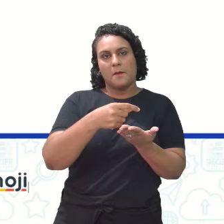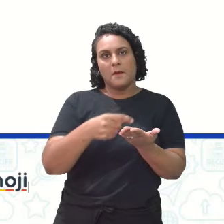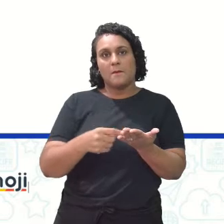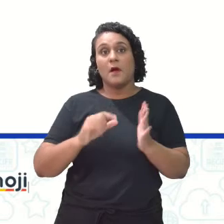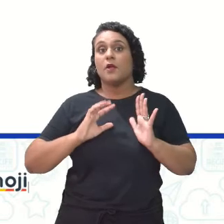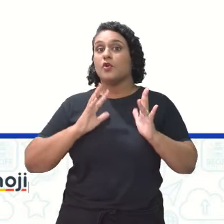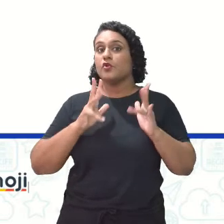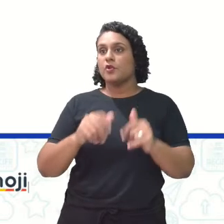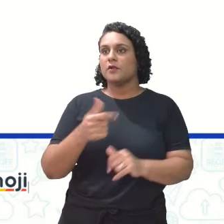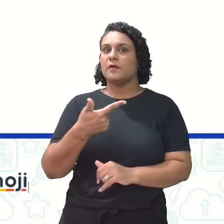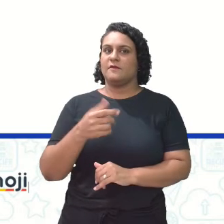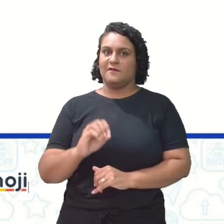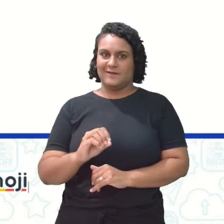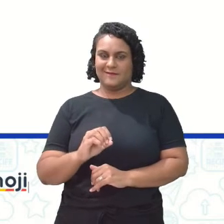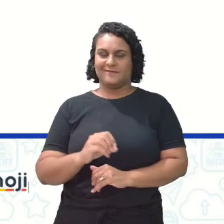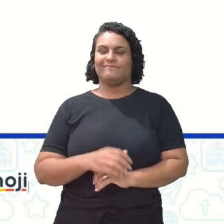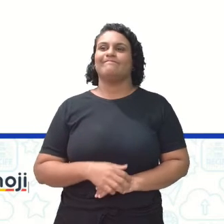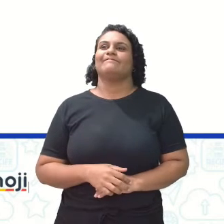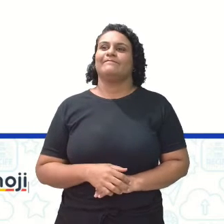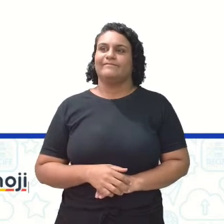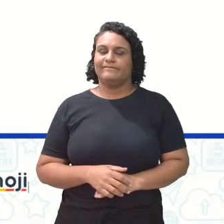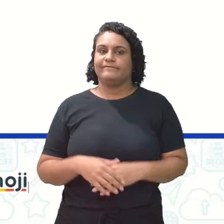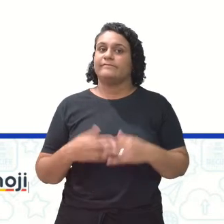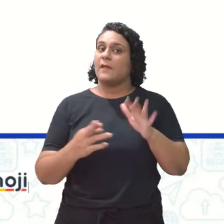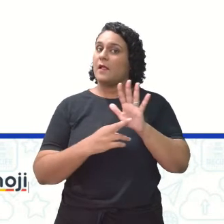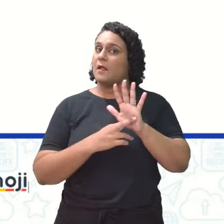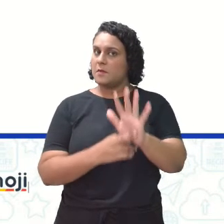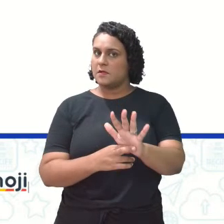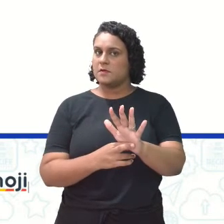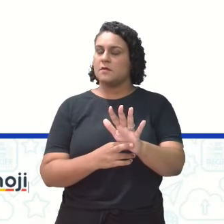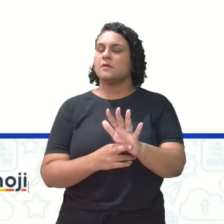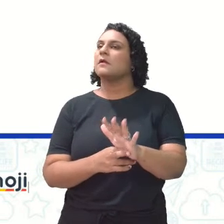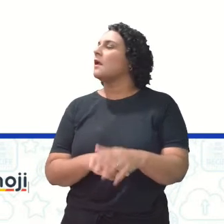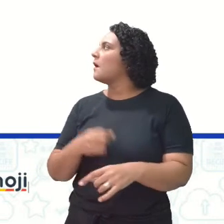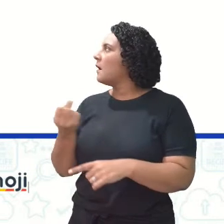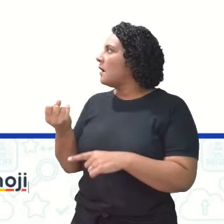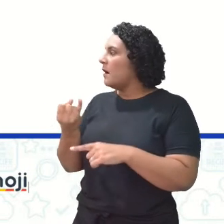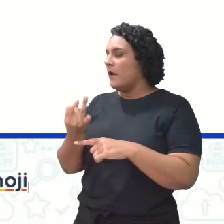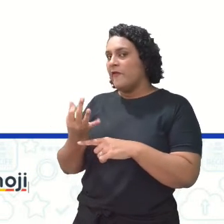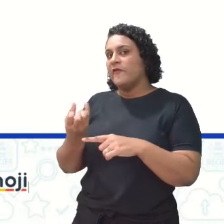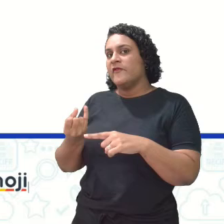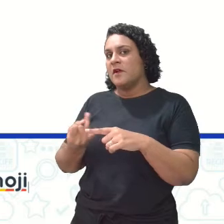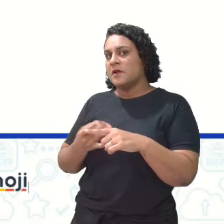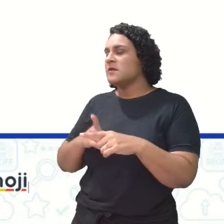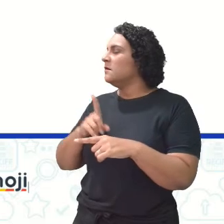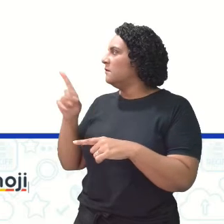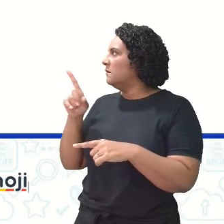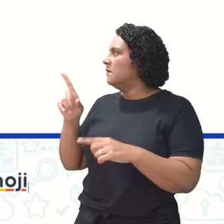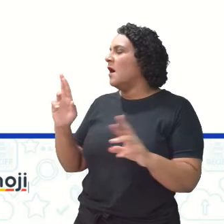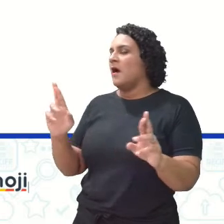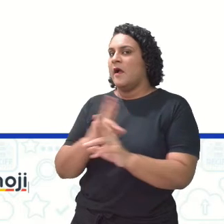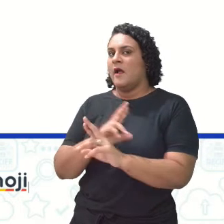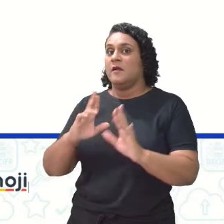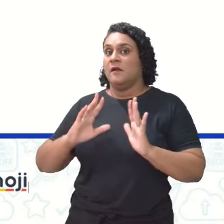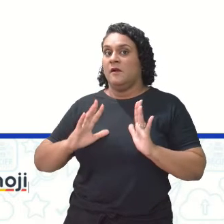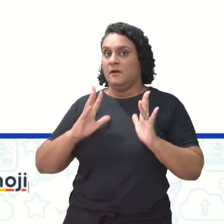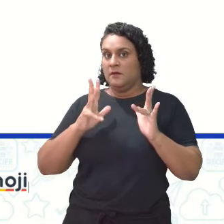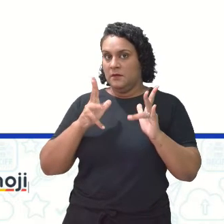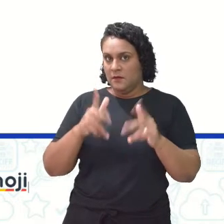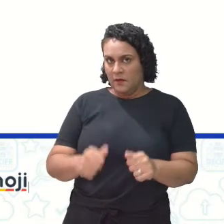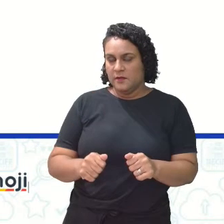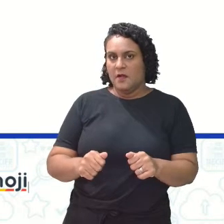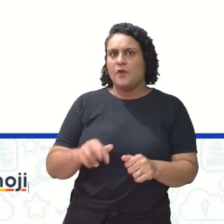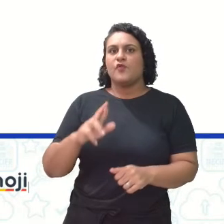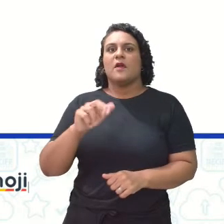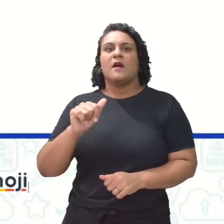de 20 pedaços, certo? Então, representei aí essa fração em relação ao total, tá?